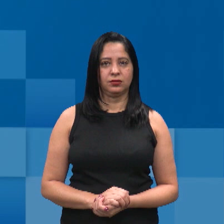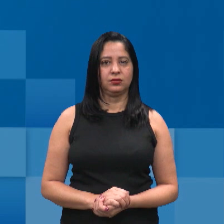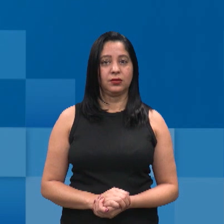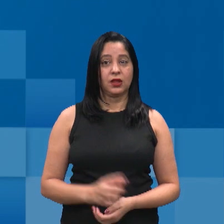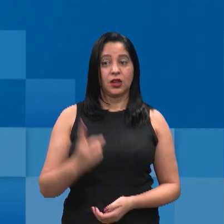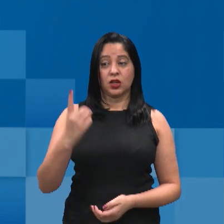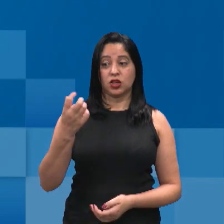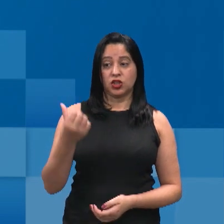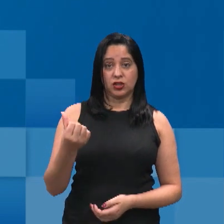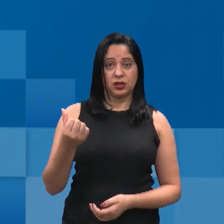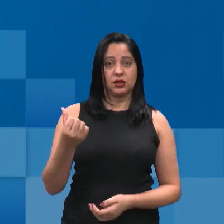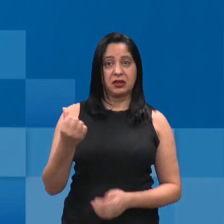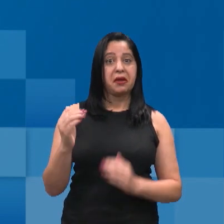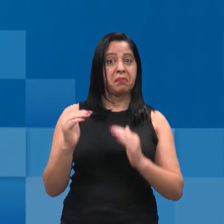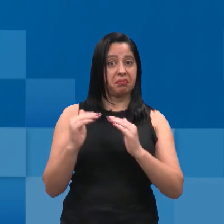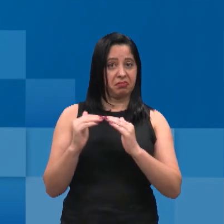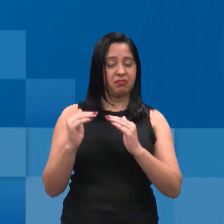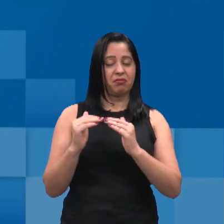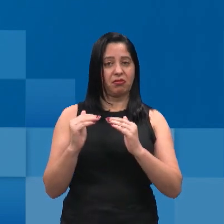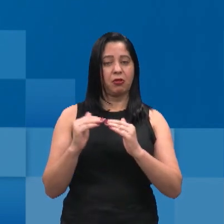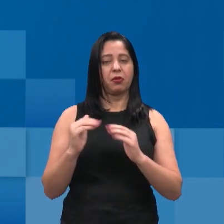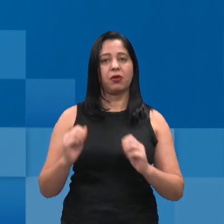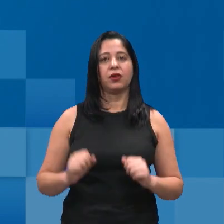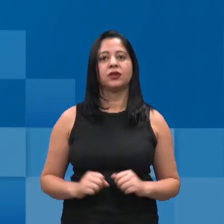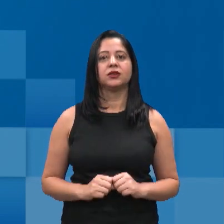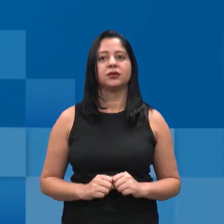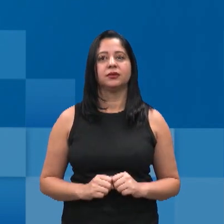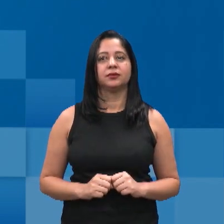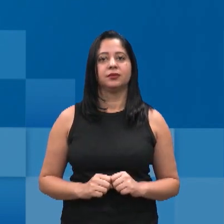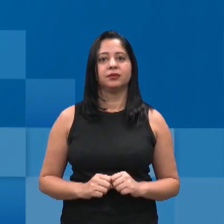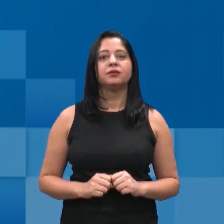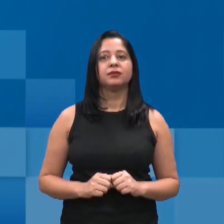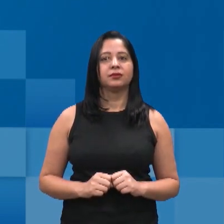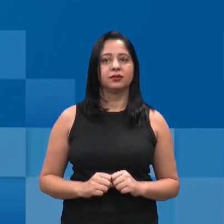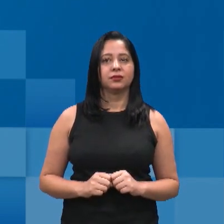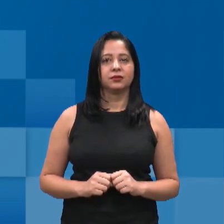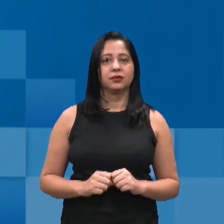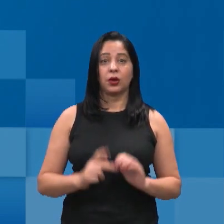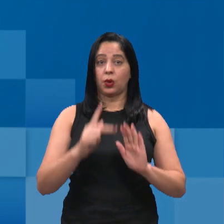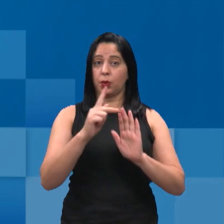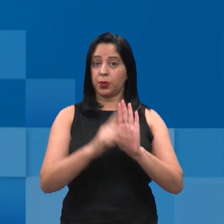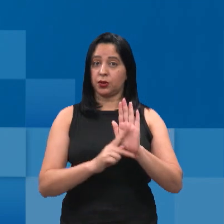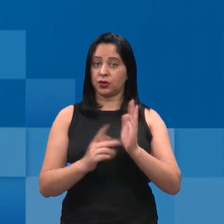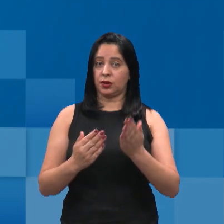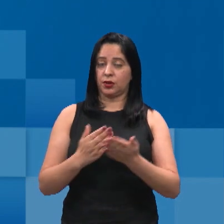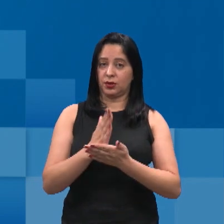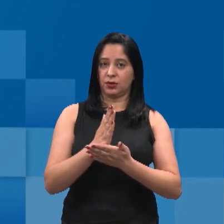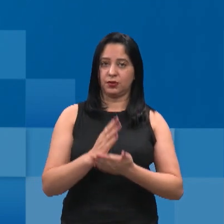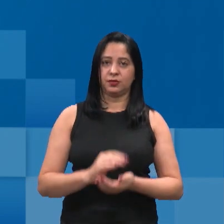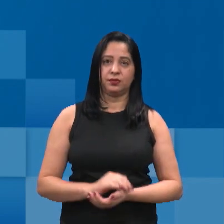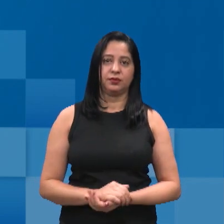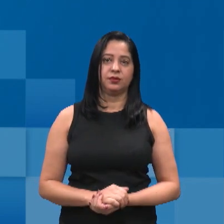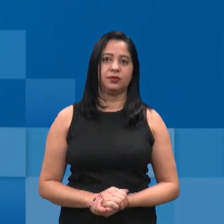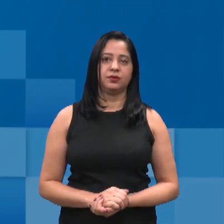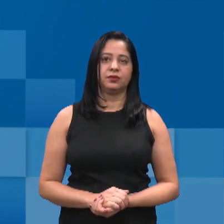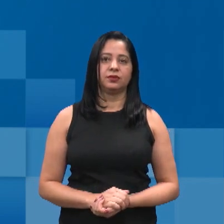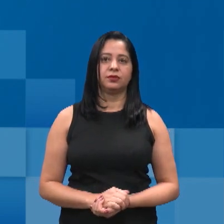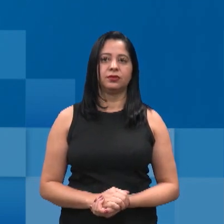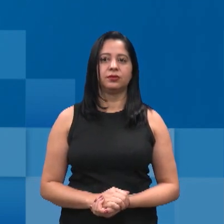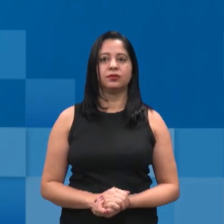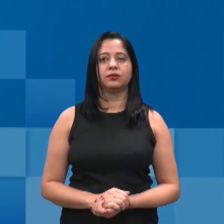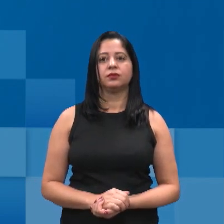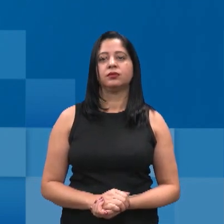16 votos favoráveis, senhor presidente. Com 16 votos favoráveis, está aprovado por unanimidade.